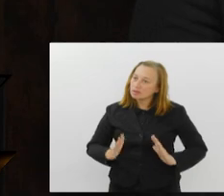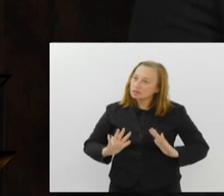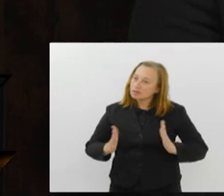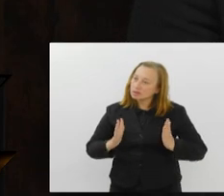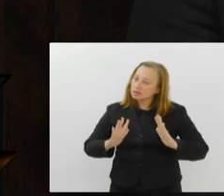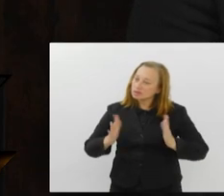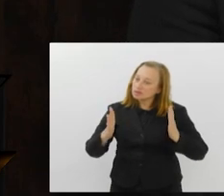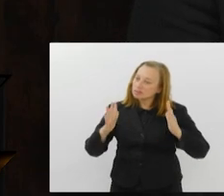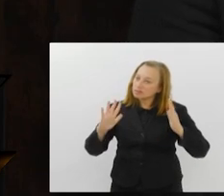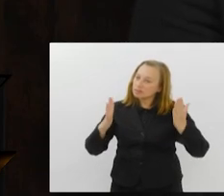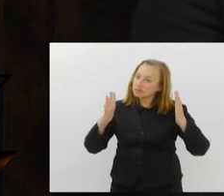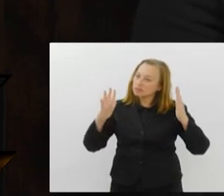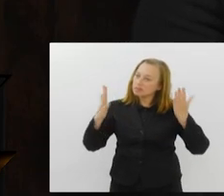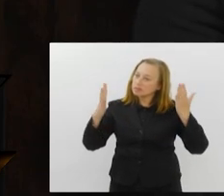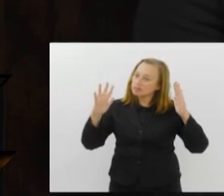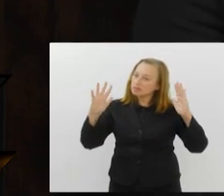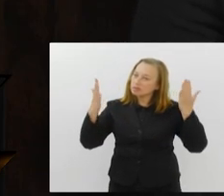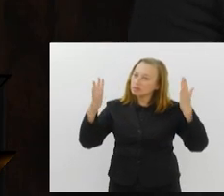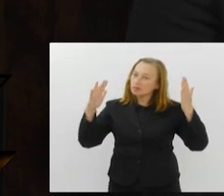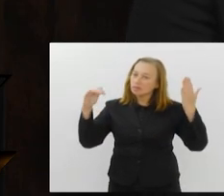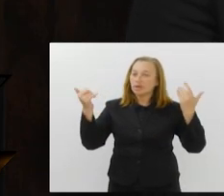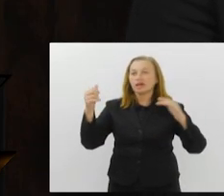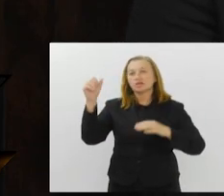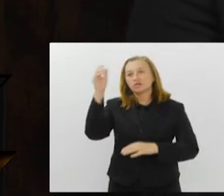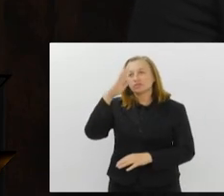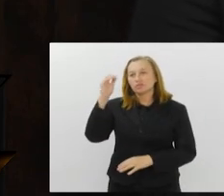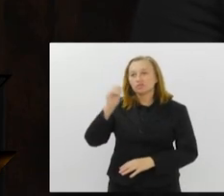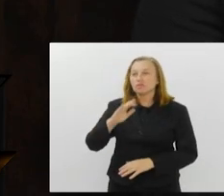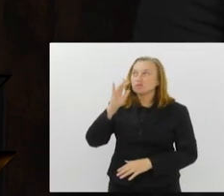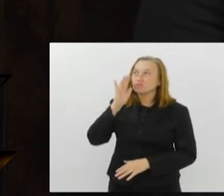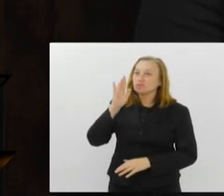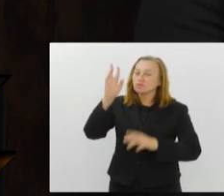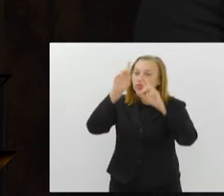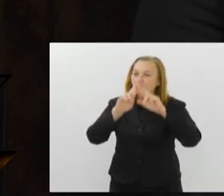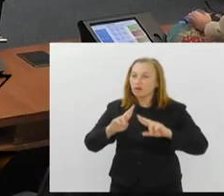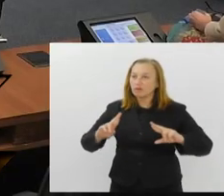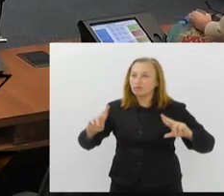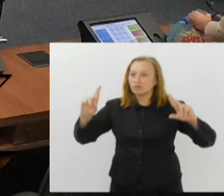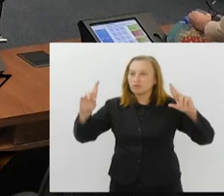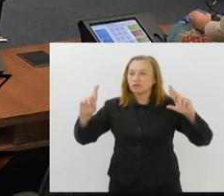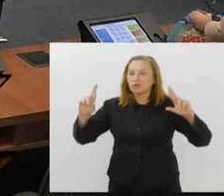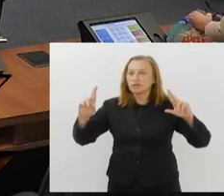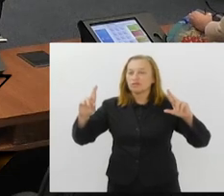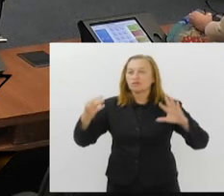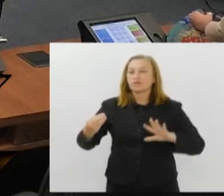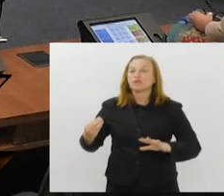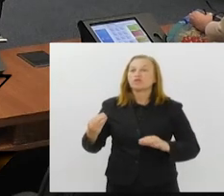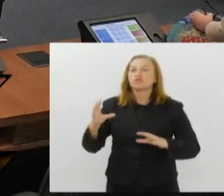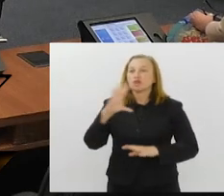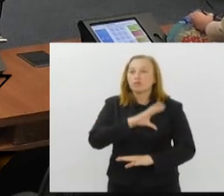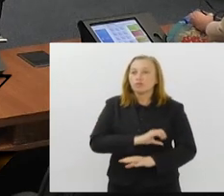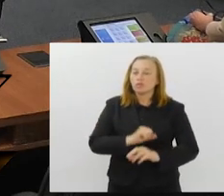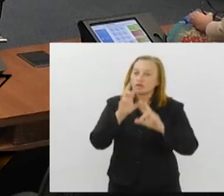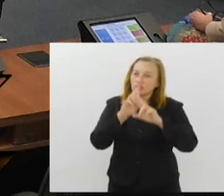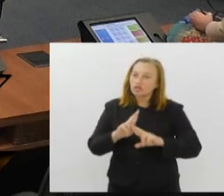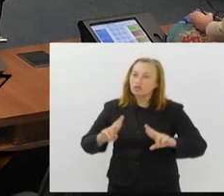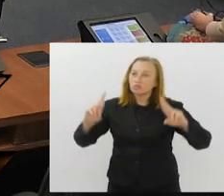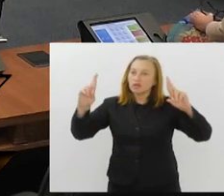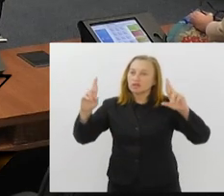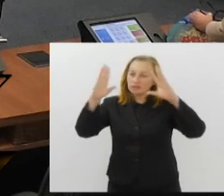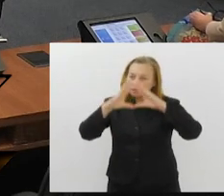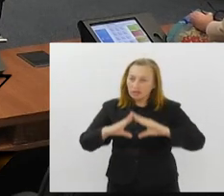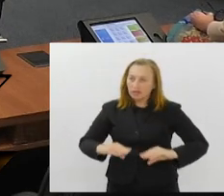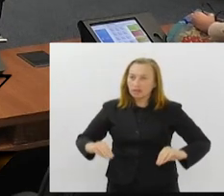Amado sal Sol Brasil com sonho enso vai vívido de amor e de